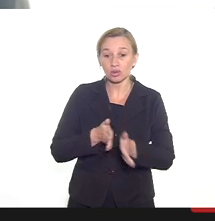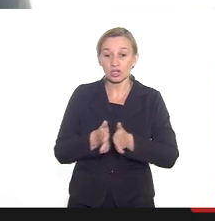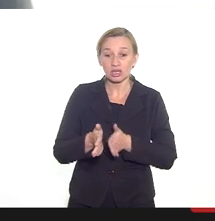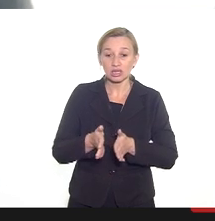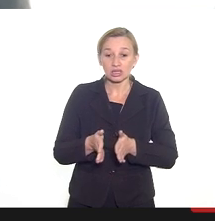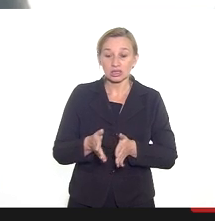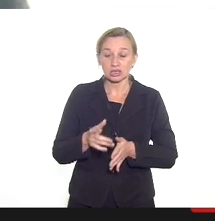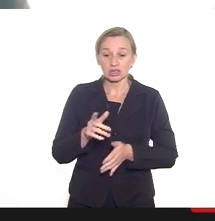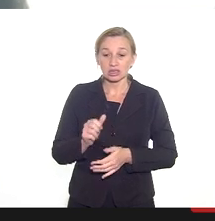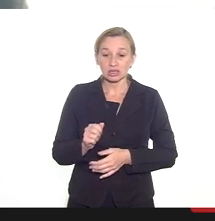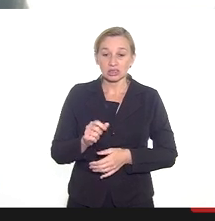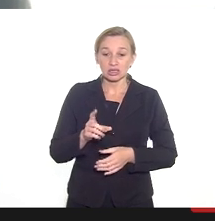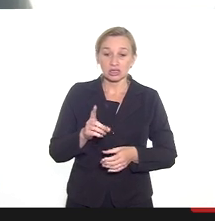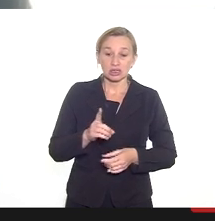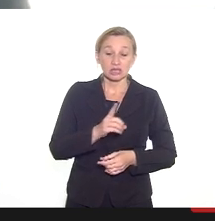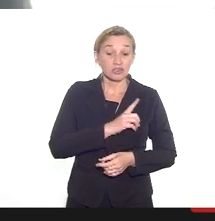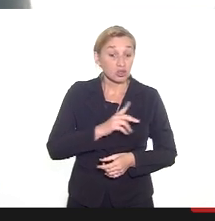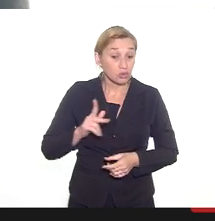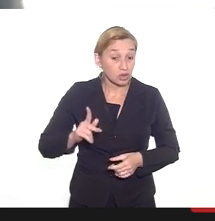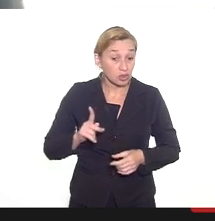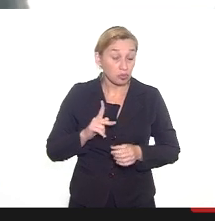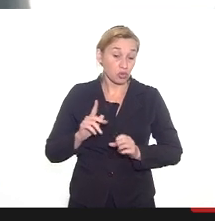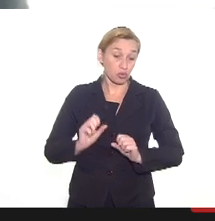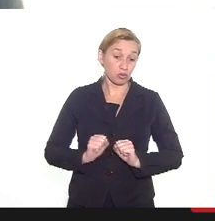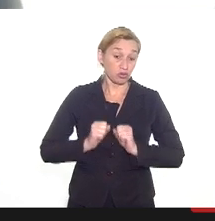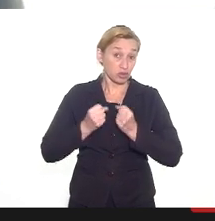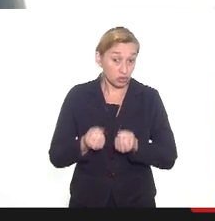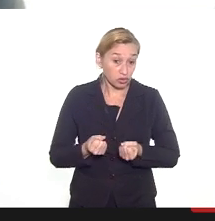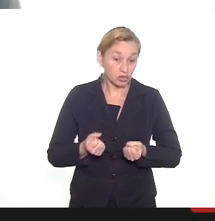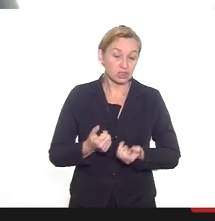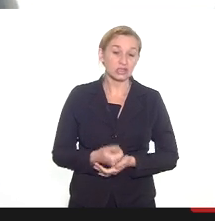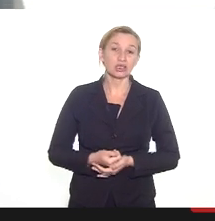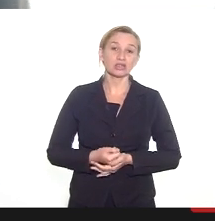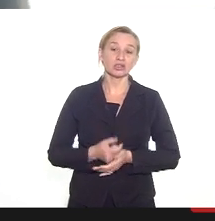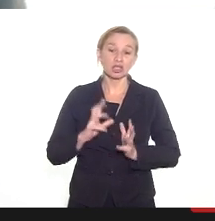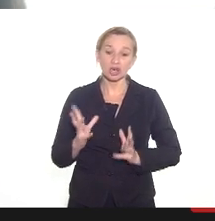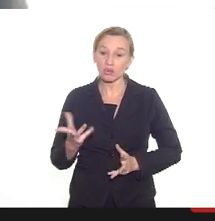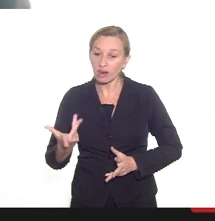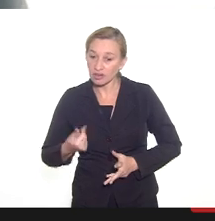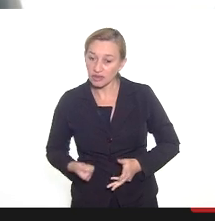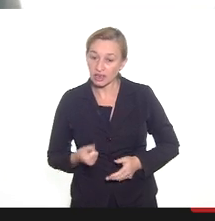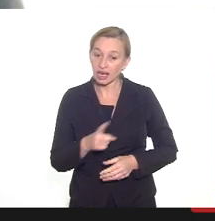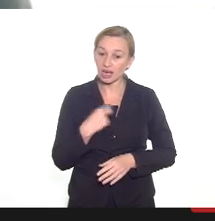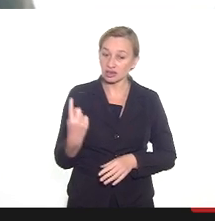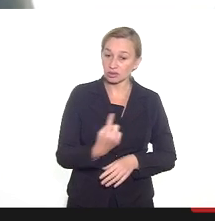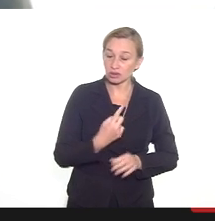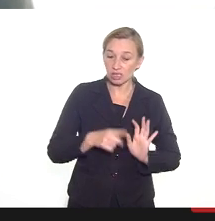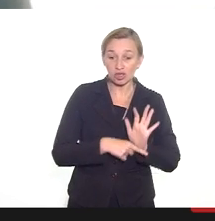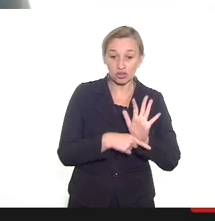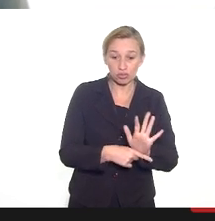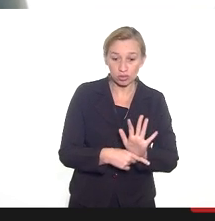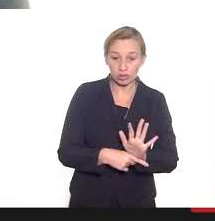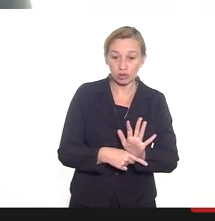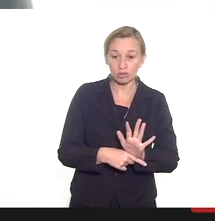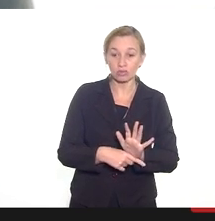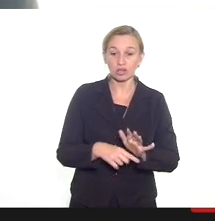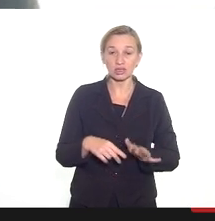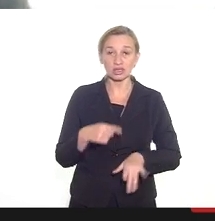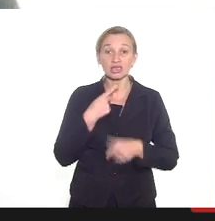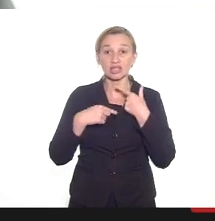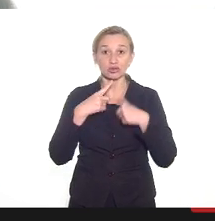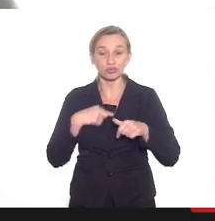na carreira da Defensoria Pública. Né? A gente vem se empenhando em qualificar a nossa assistência com essa